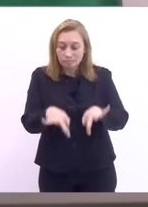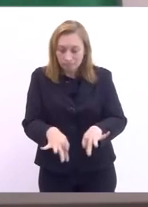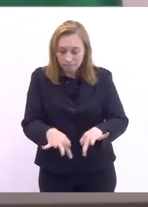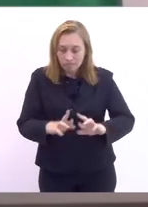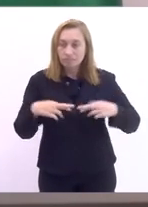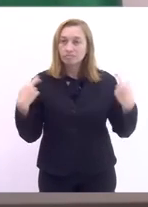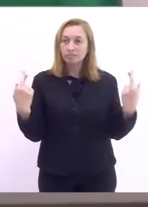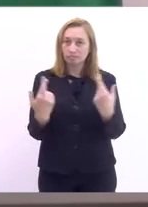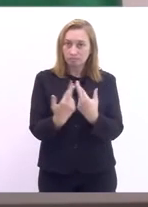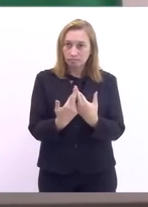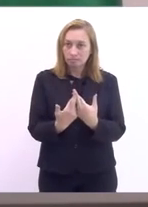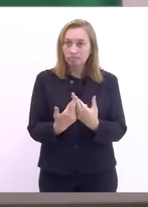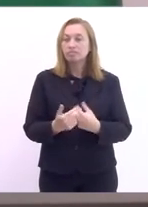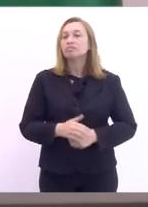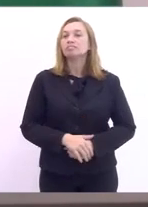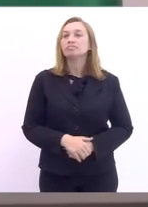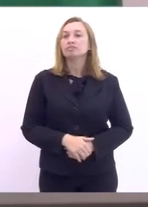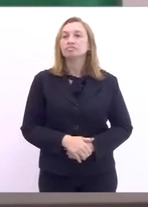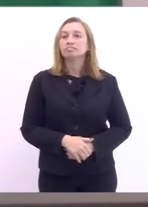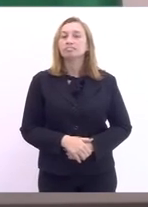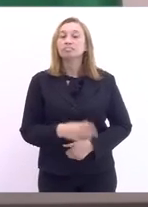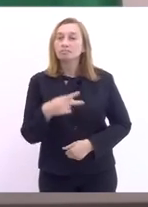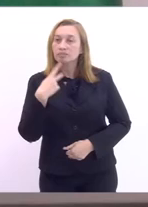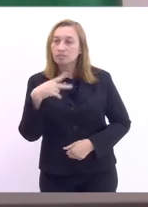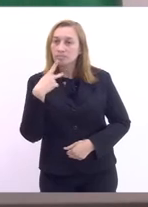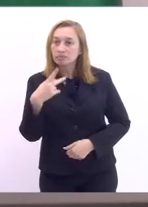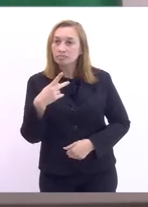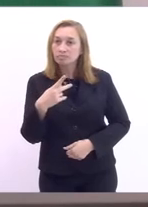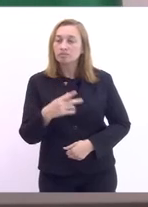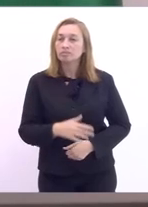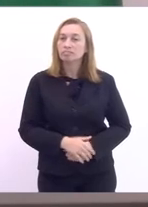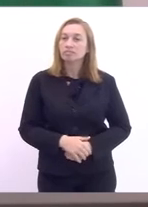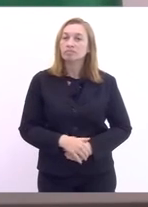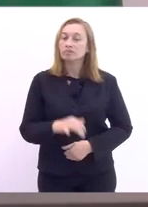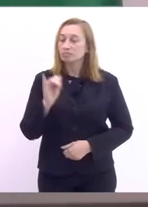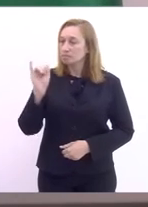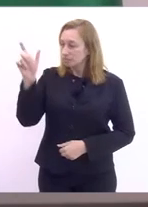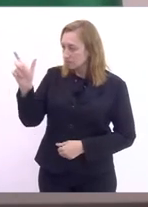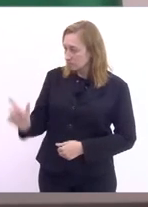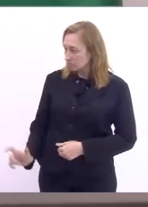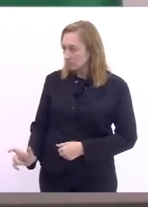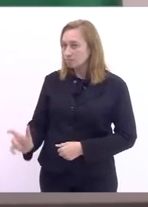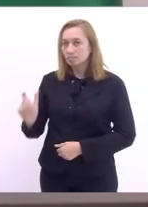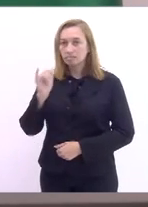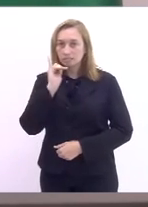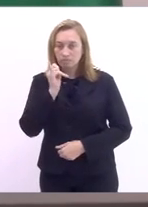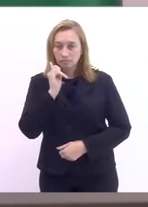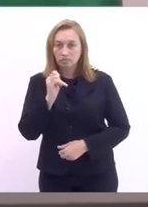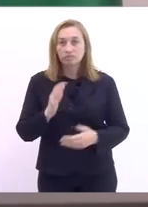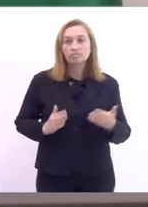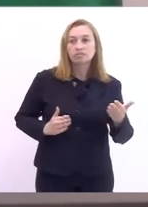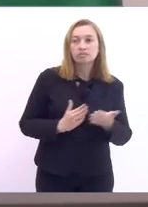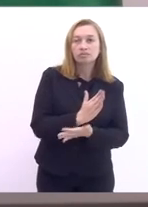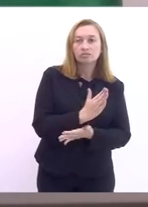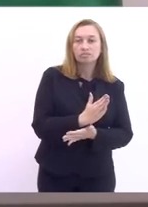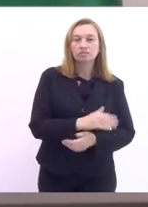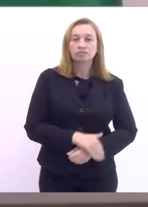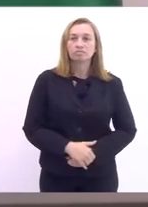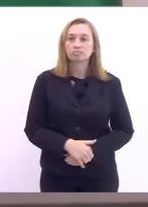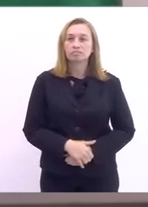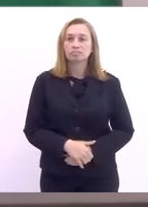a reunião, né, dizendo que o parecer do relator está aprovado